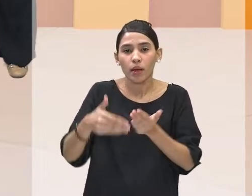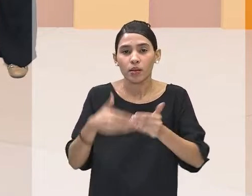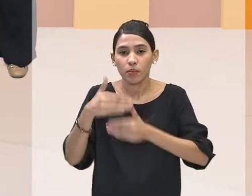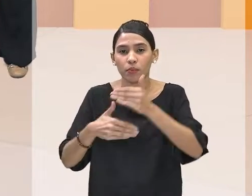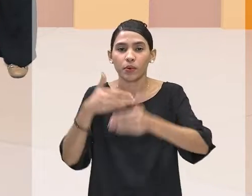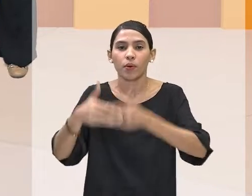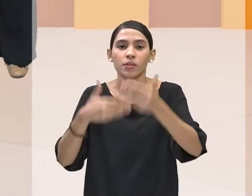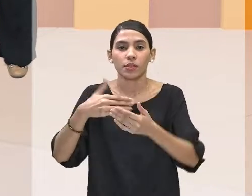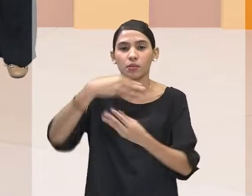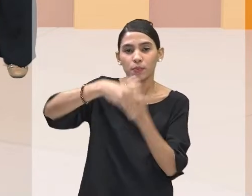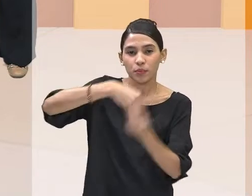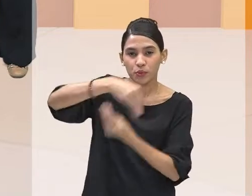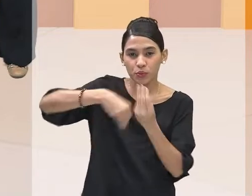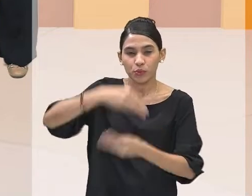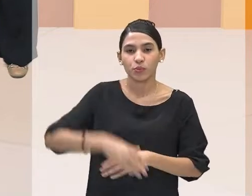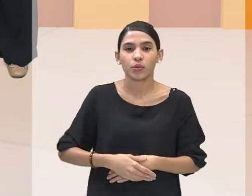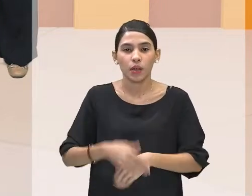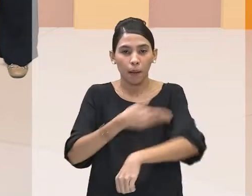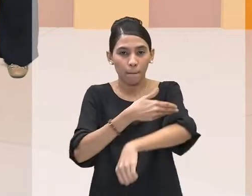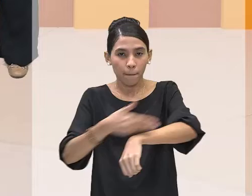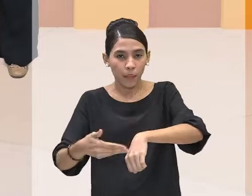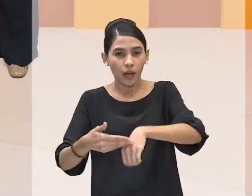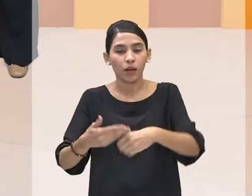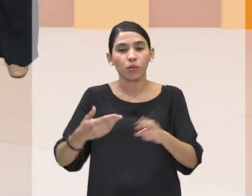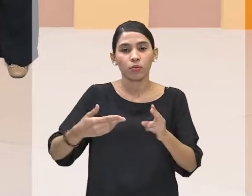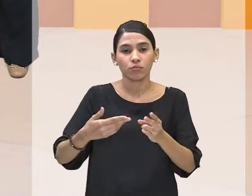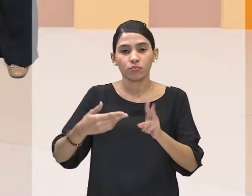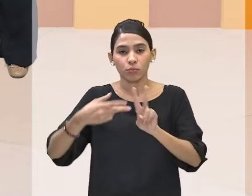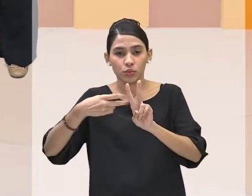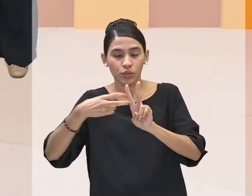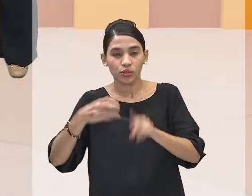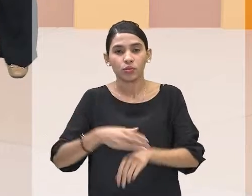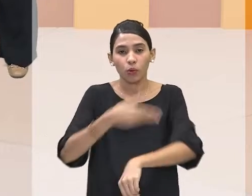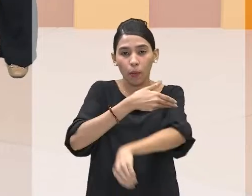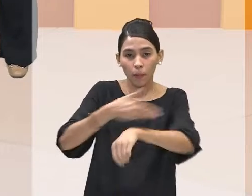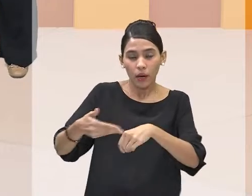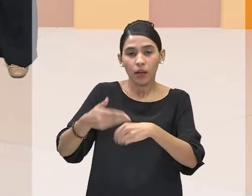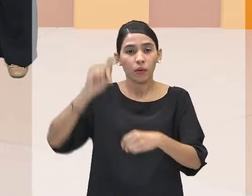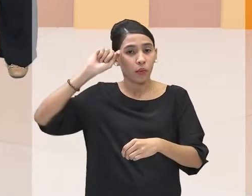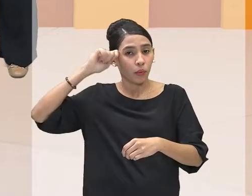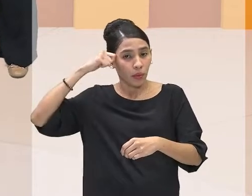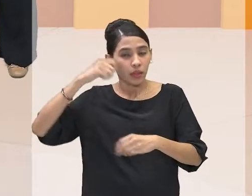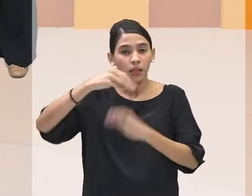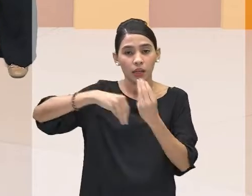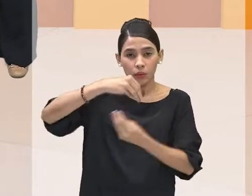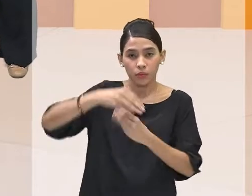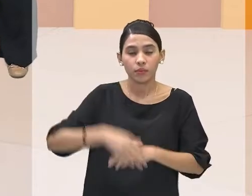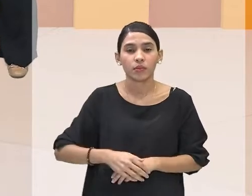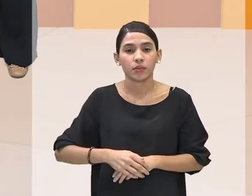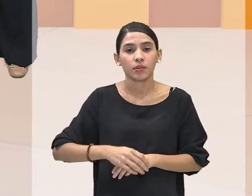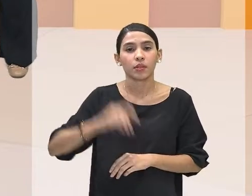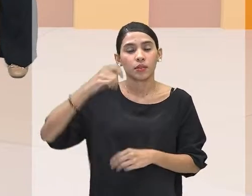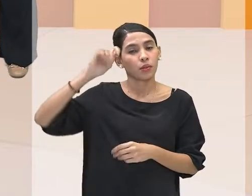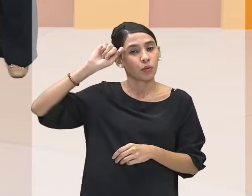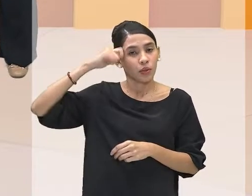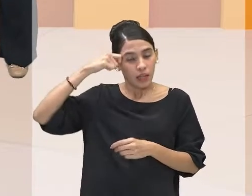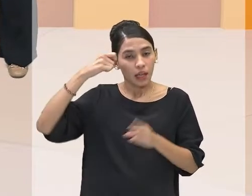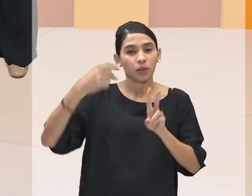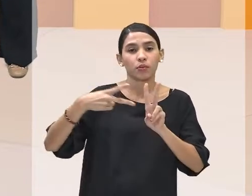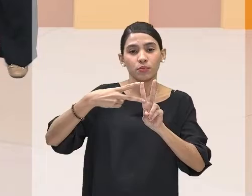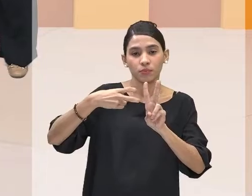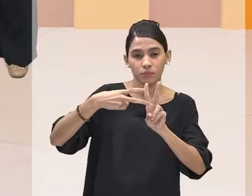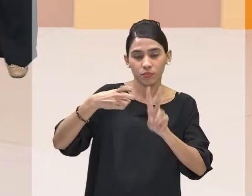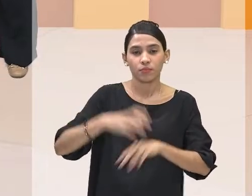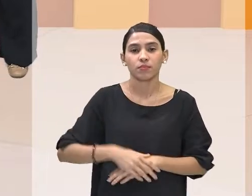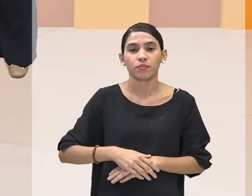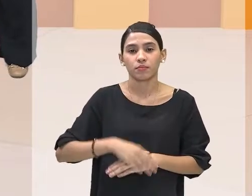de miscigenação do branco com o indígena, do branco com o negro e o negro com o indígena. Então,